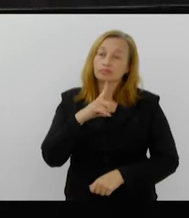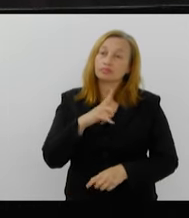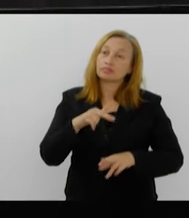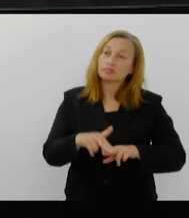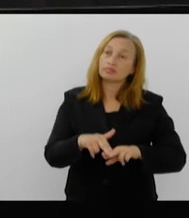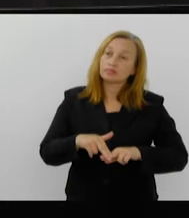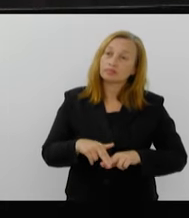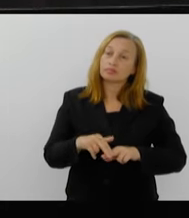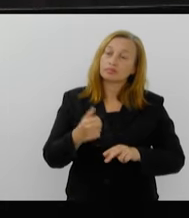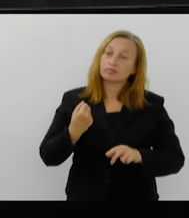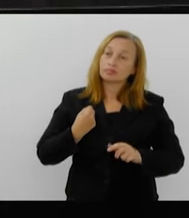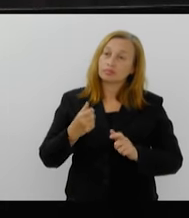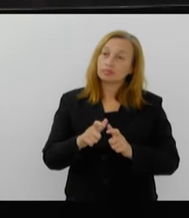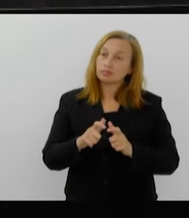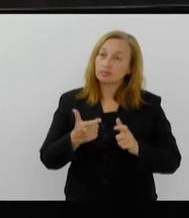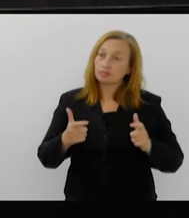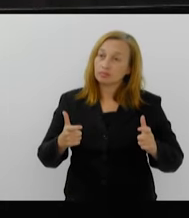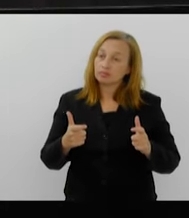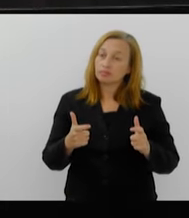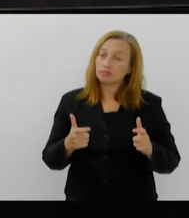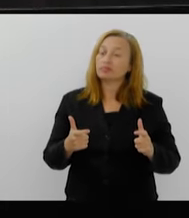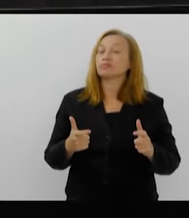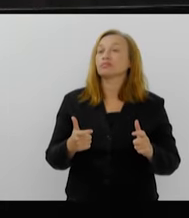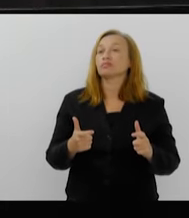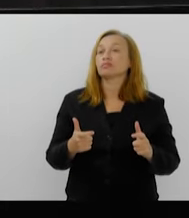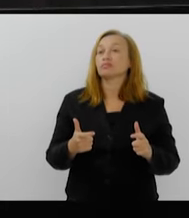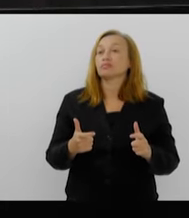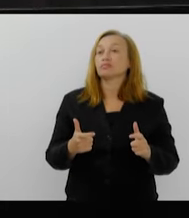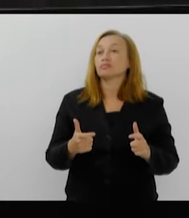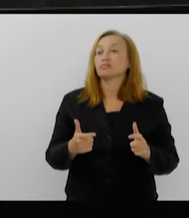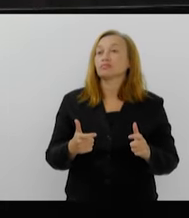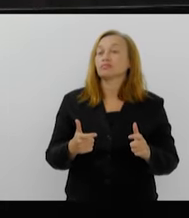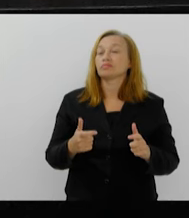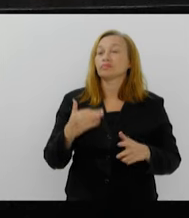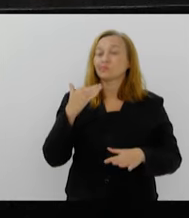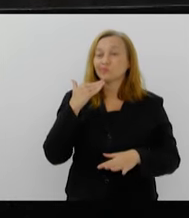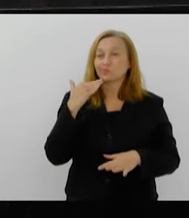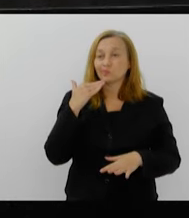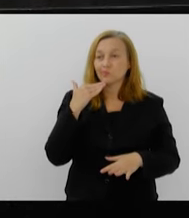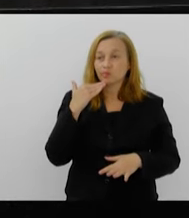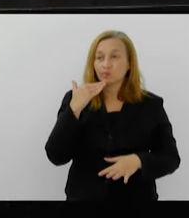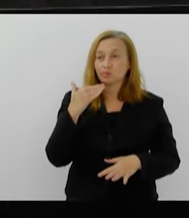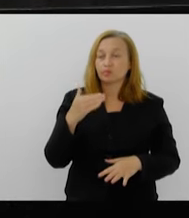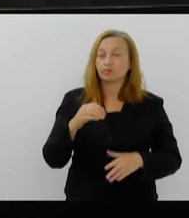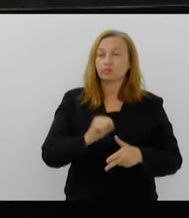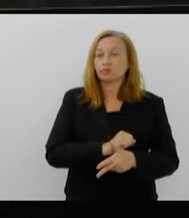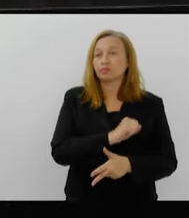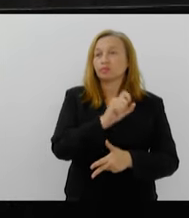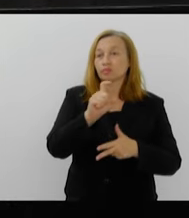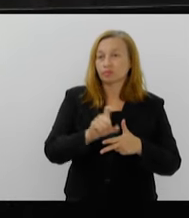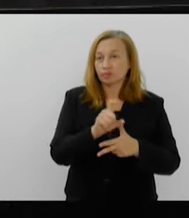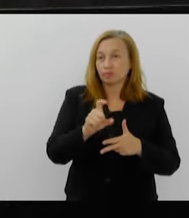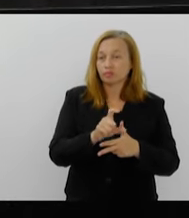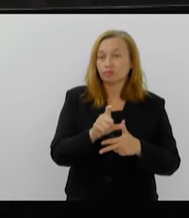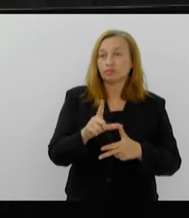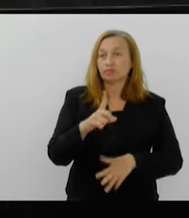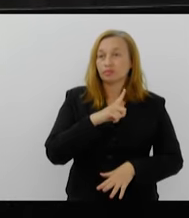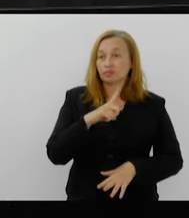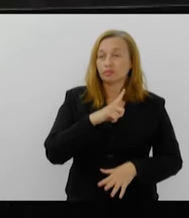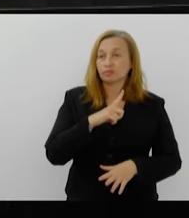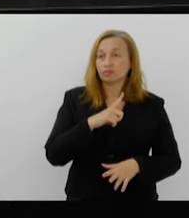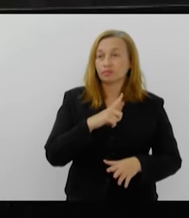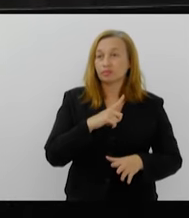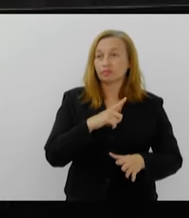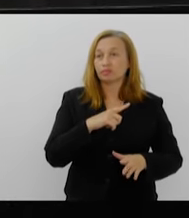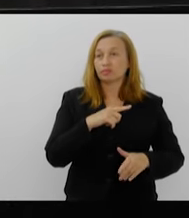portanto, aumentando e aumentando em muito as deficiências que o Poder Executivo tem no sentido da prestação